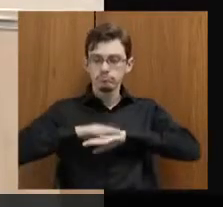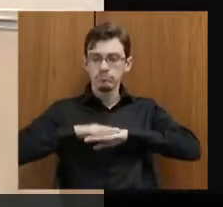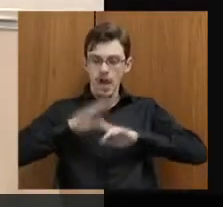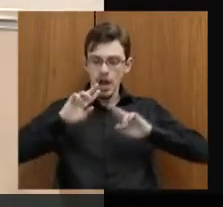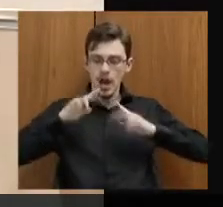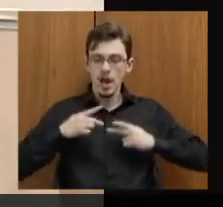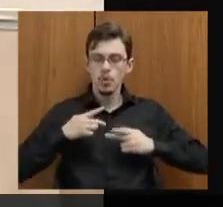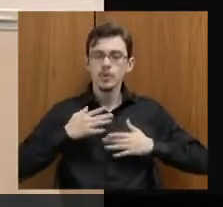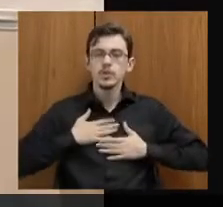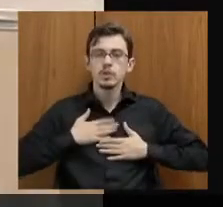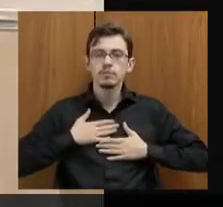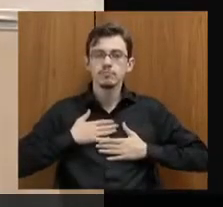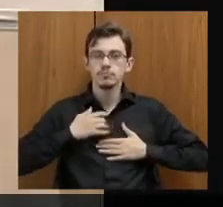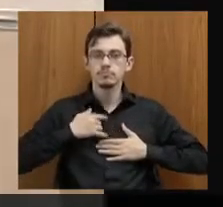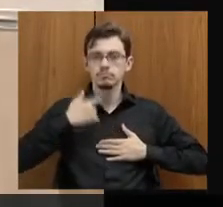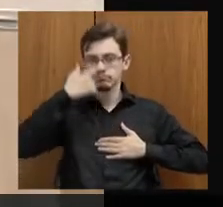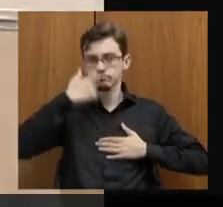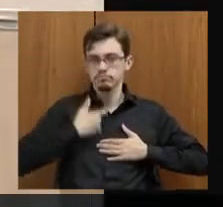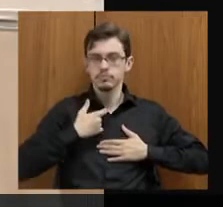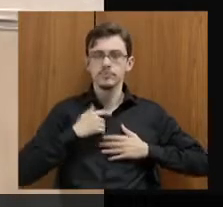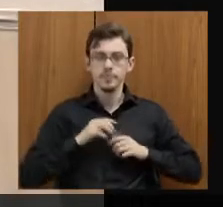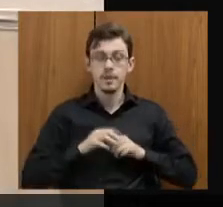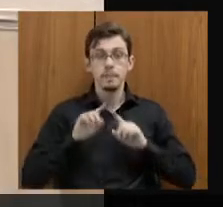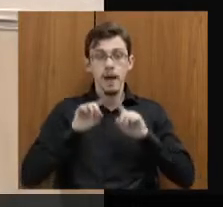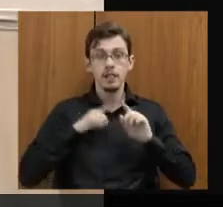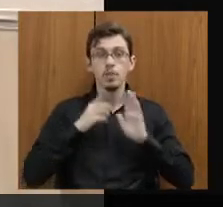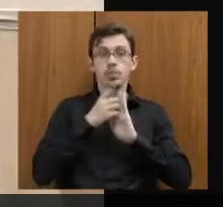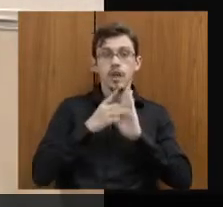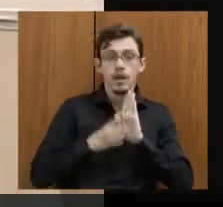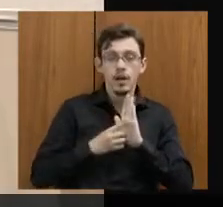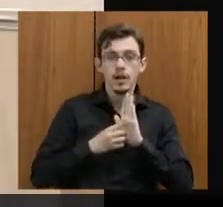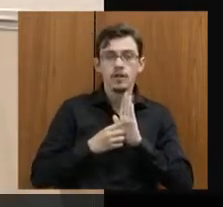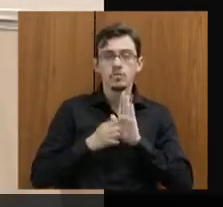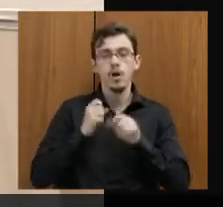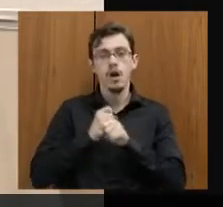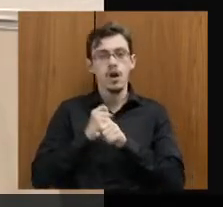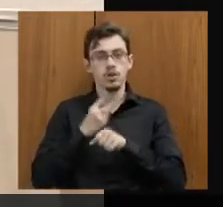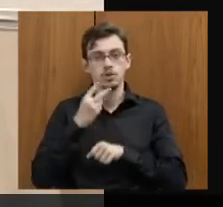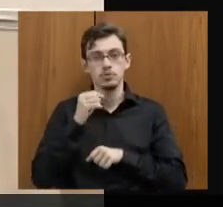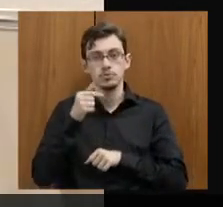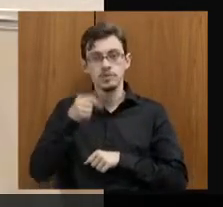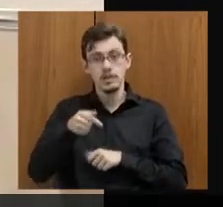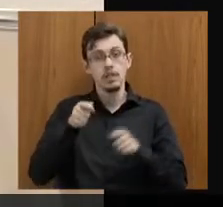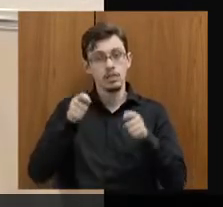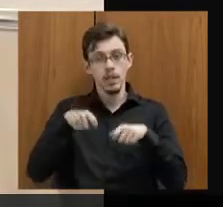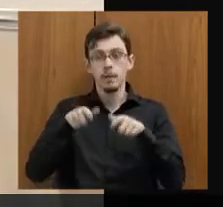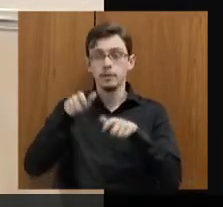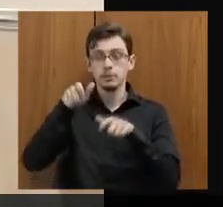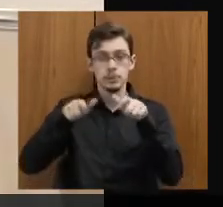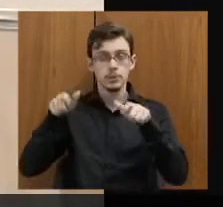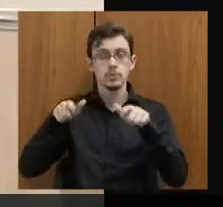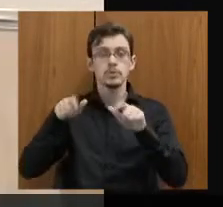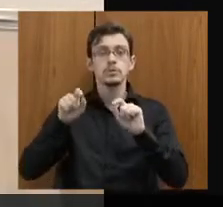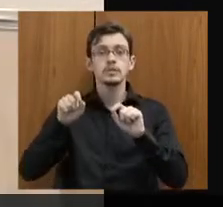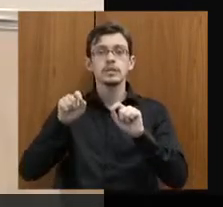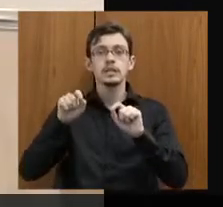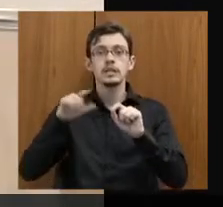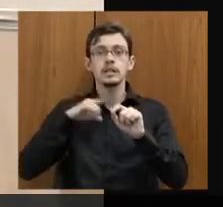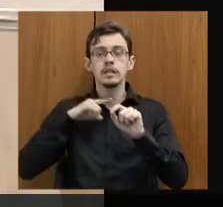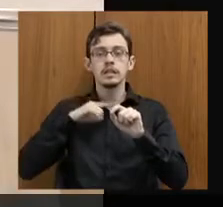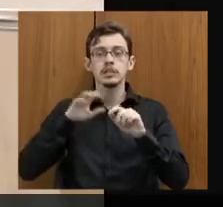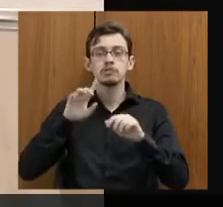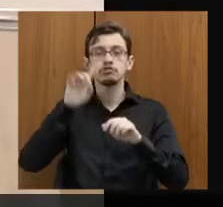aí colocado né atravessa esse decreto de 2017 é um processo simples né semelhante ao processo